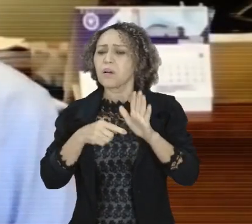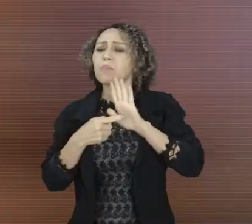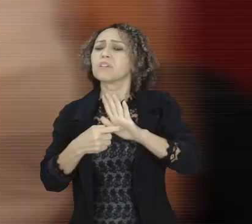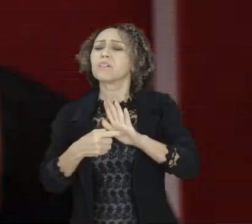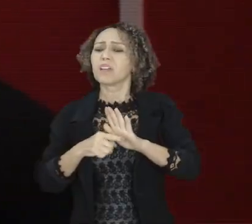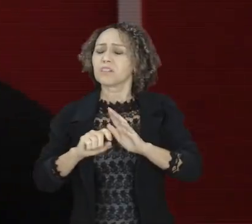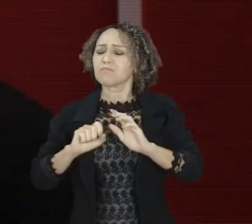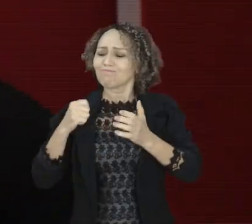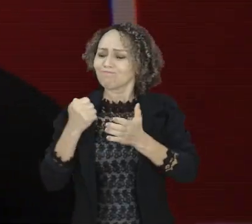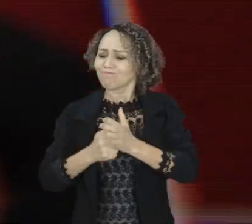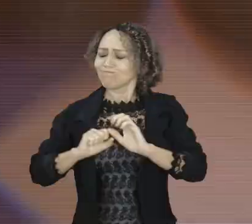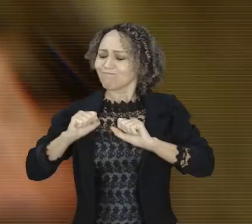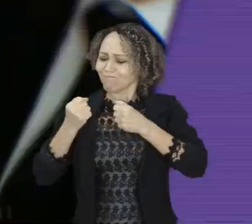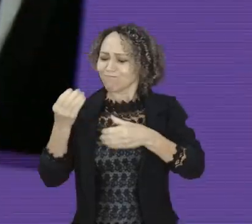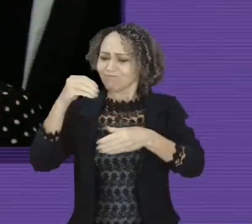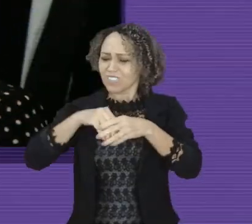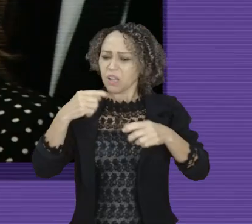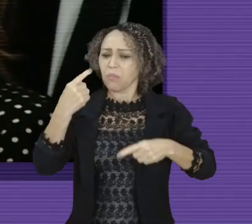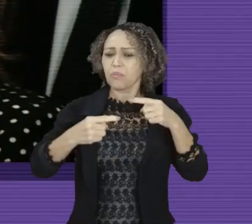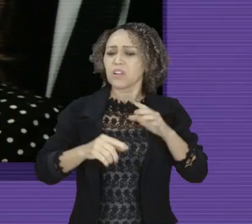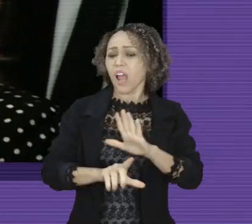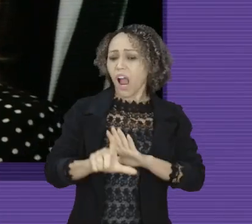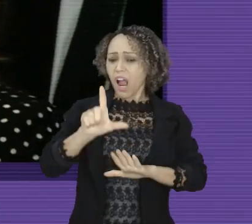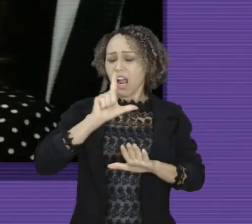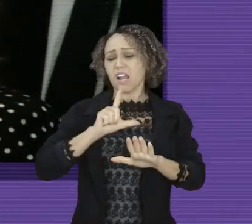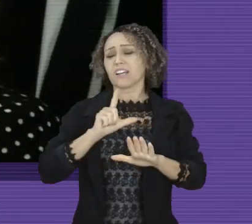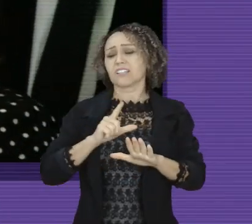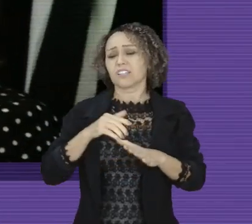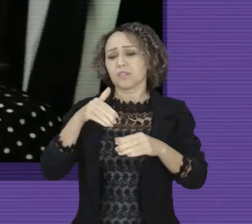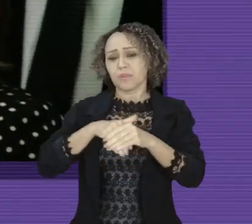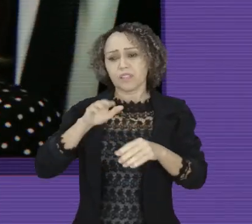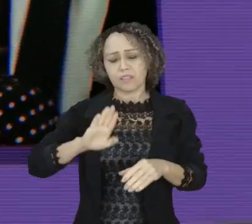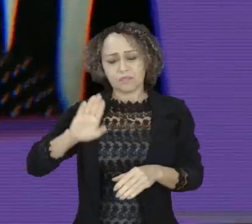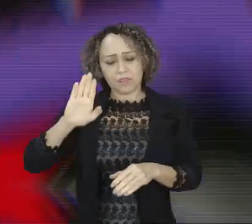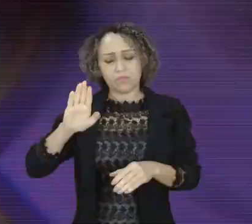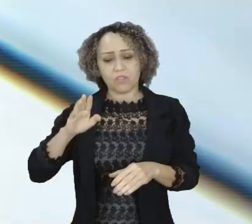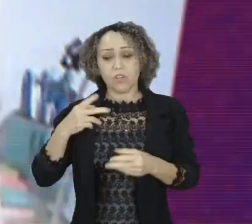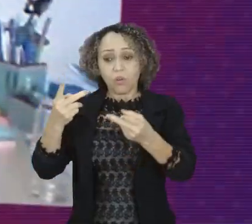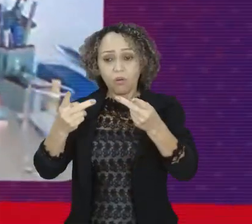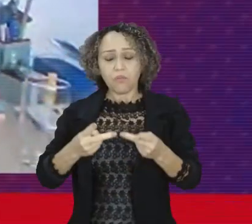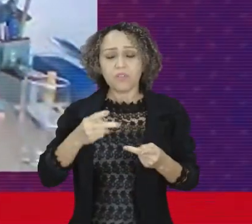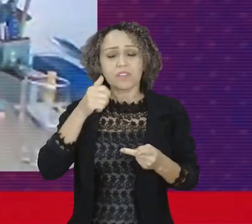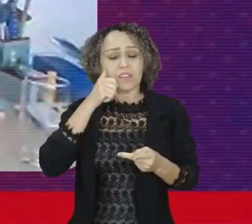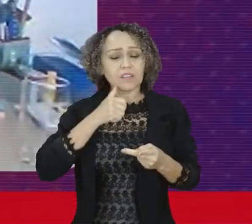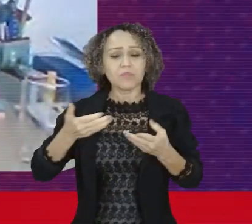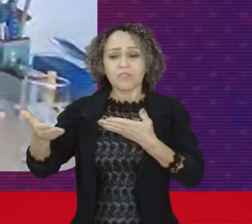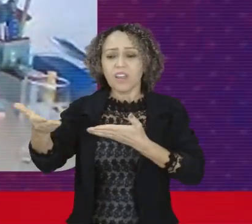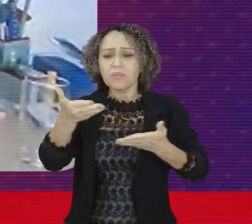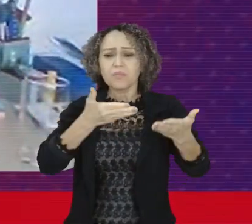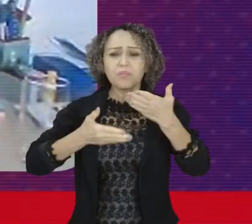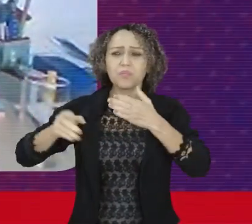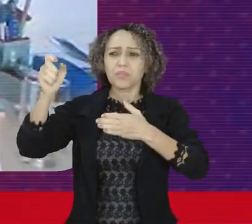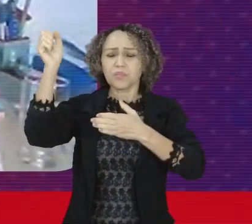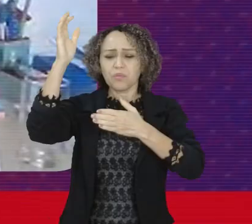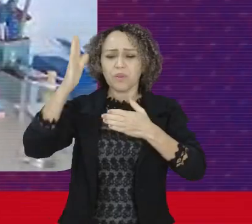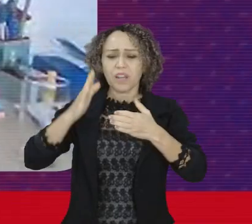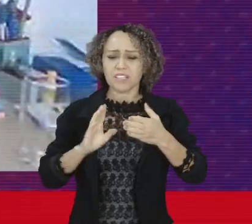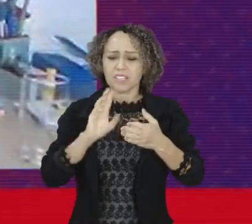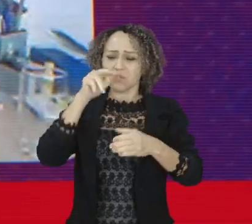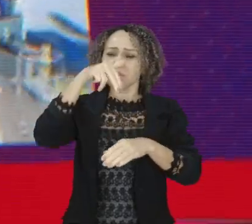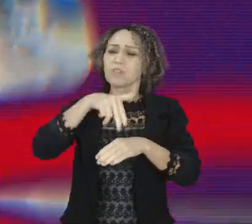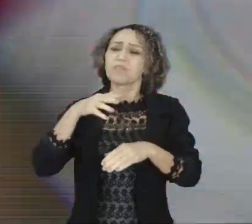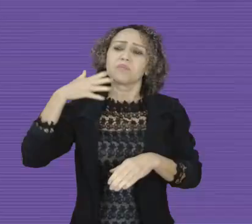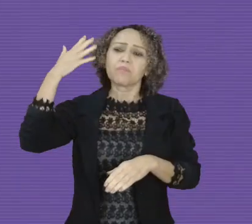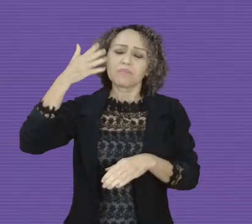começa muito antes de se pensar em uma candidatura, convidamos companheiras de todos os cantos do país para compartilhar suas histórias e trajetórias com a